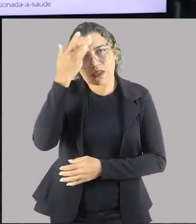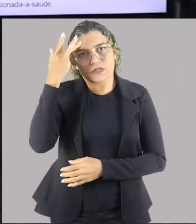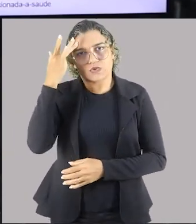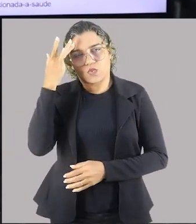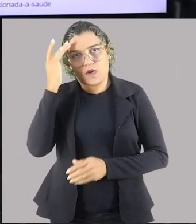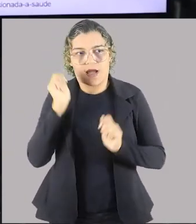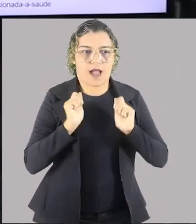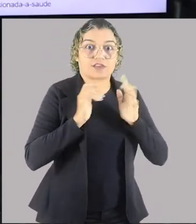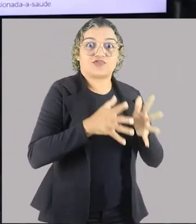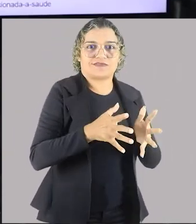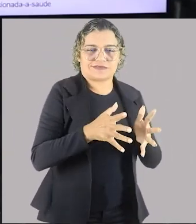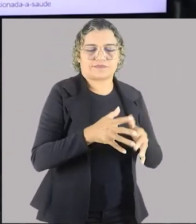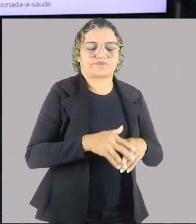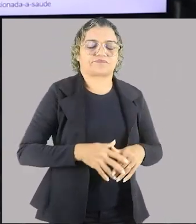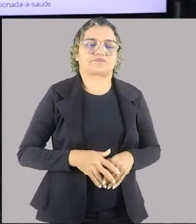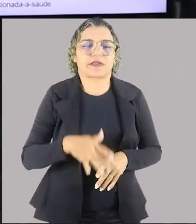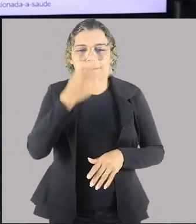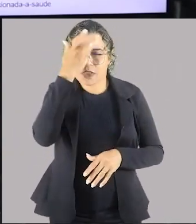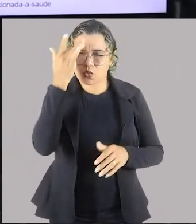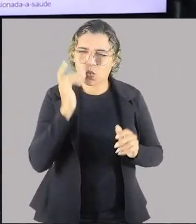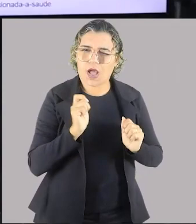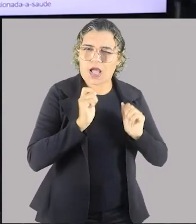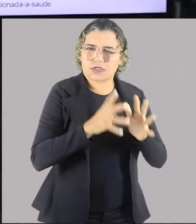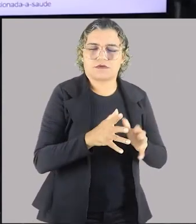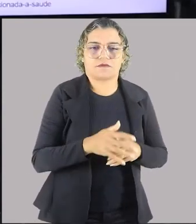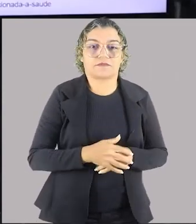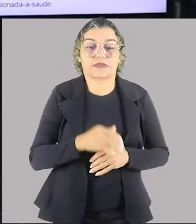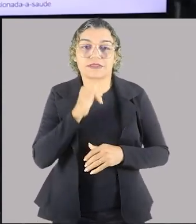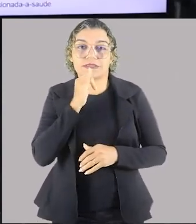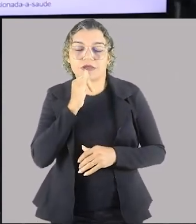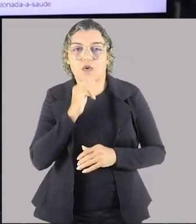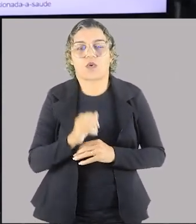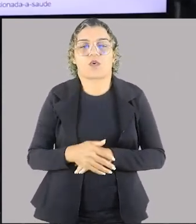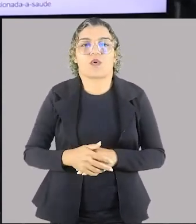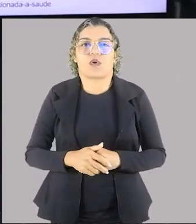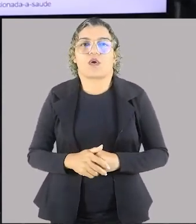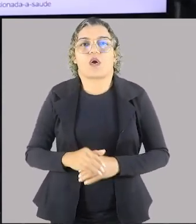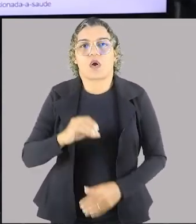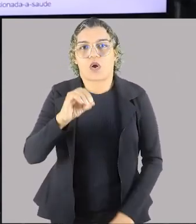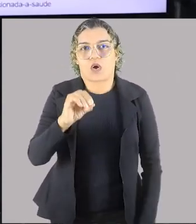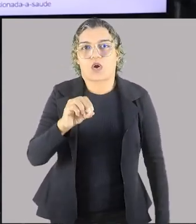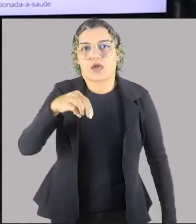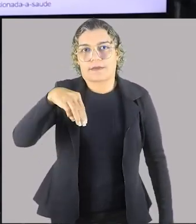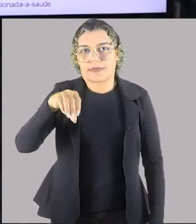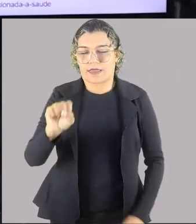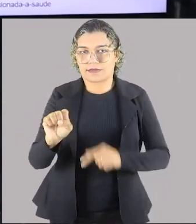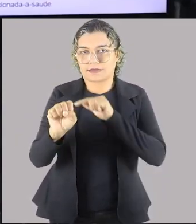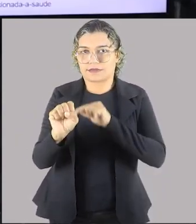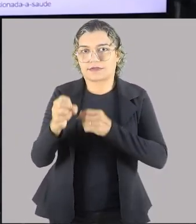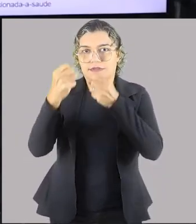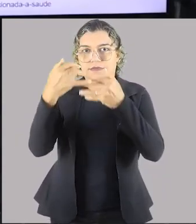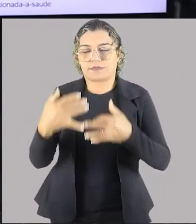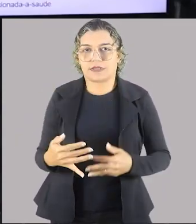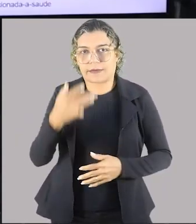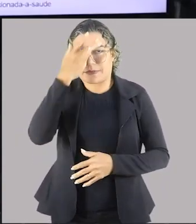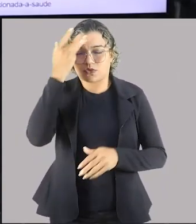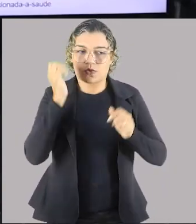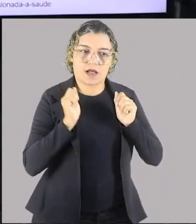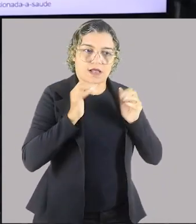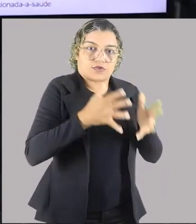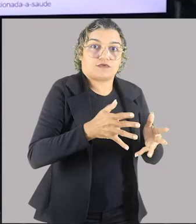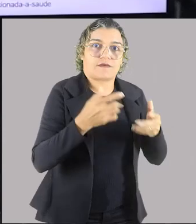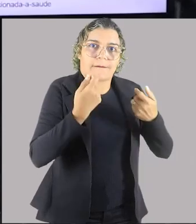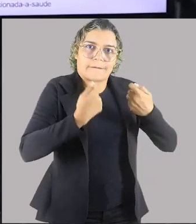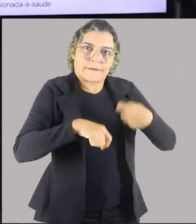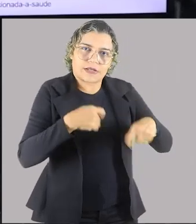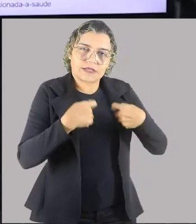é ativo? A Organização Mundial de Saúde, ela preconiza que o indivíduo, para ser ativo, ele